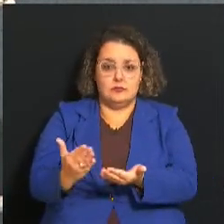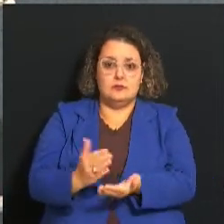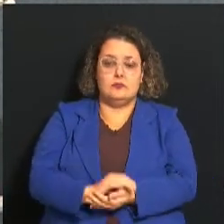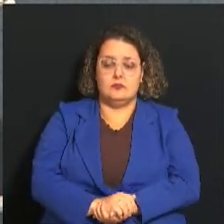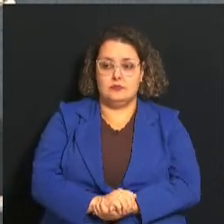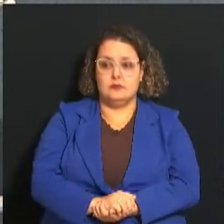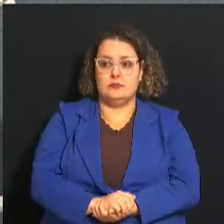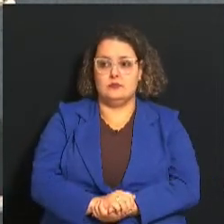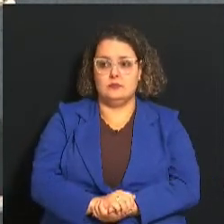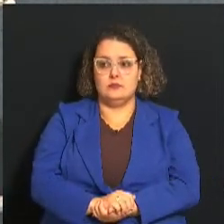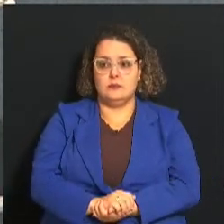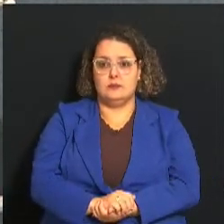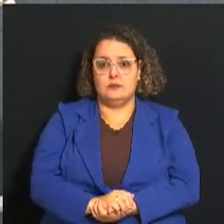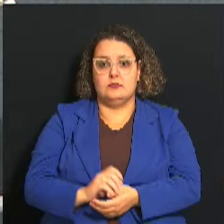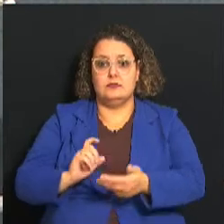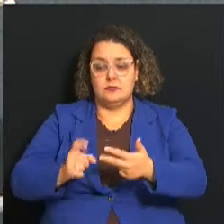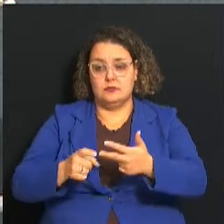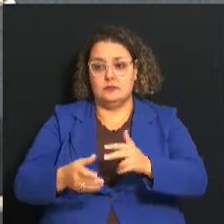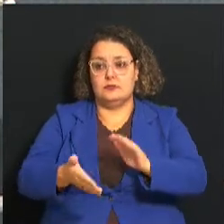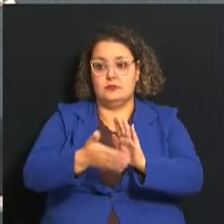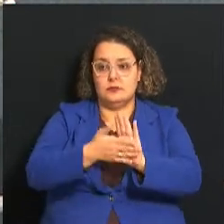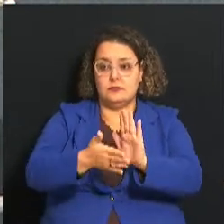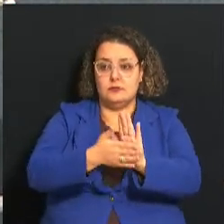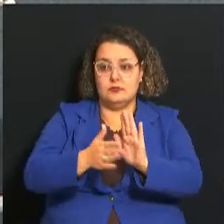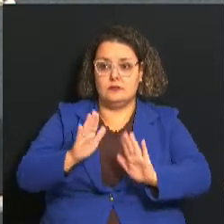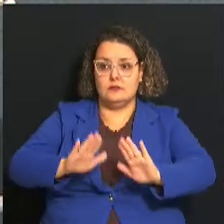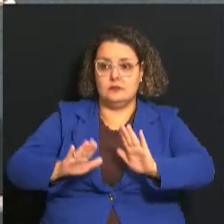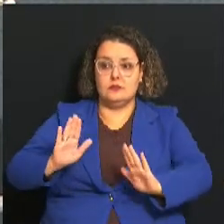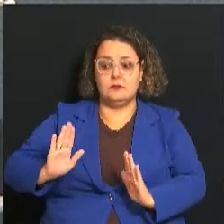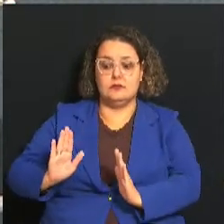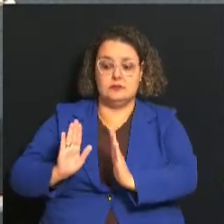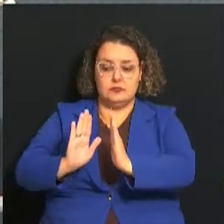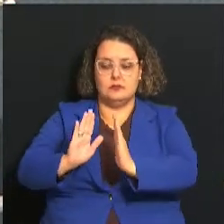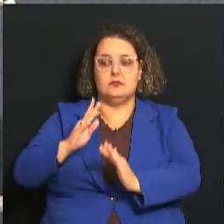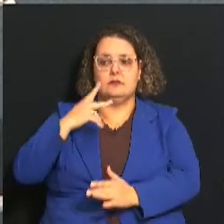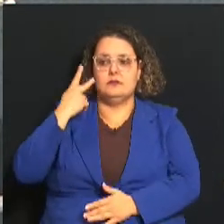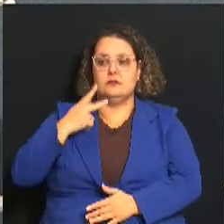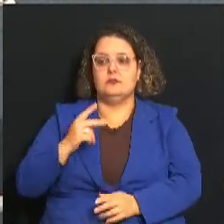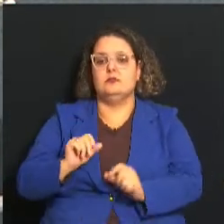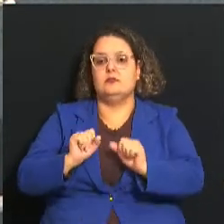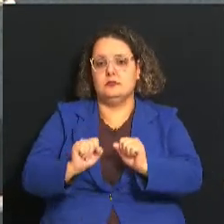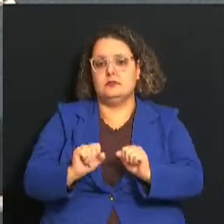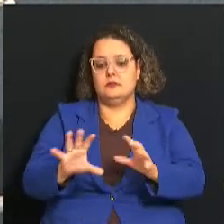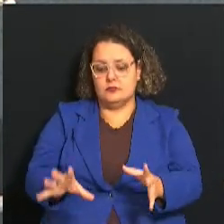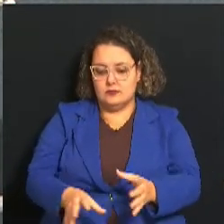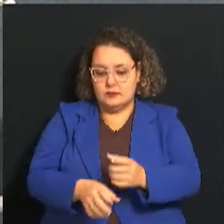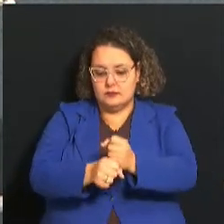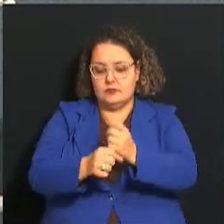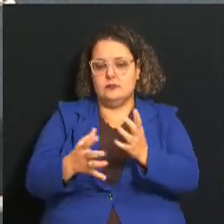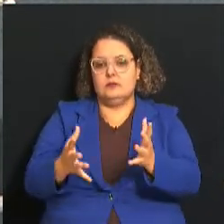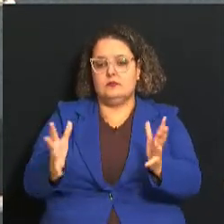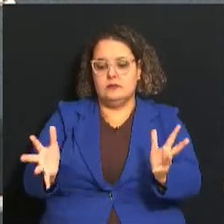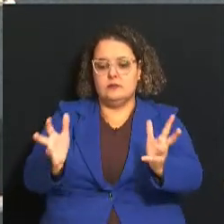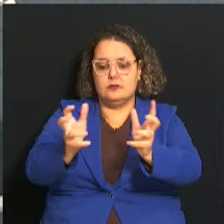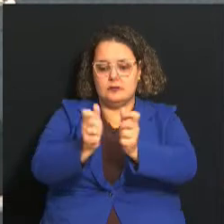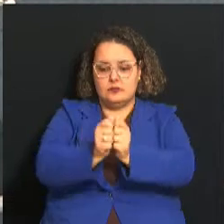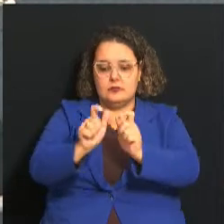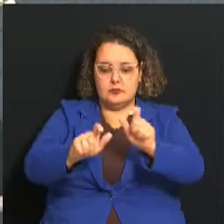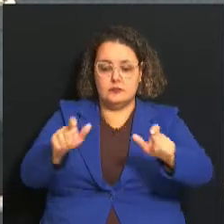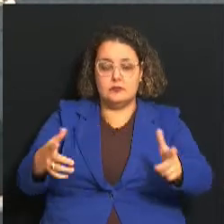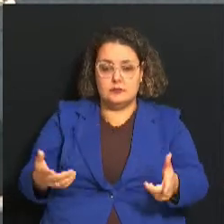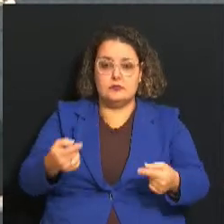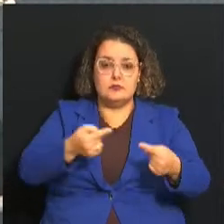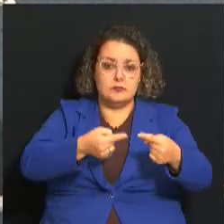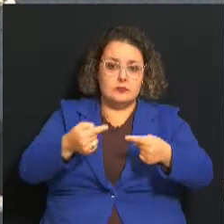o Executivo propôs, e talvez a frente parlamentar possa agregar mais gente, e a gente possa discutir de uma